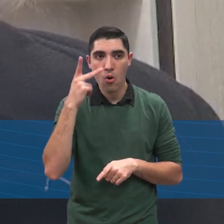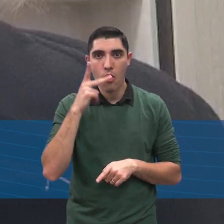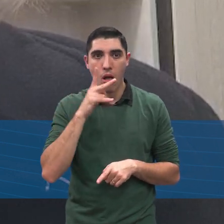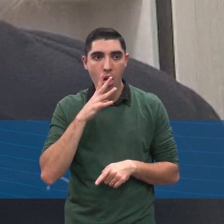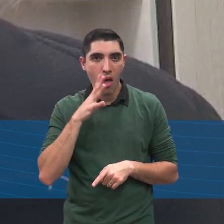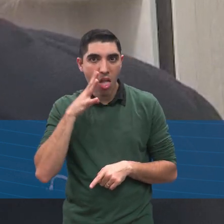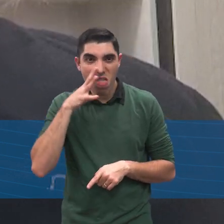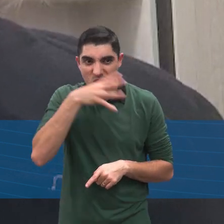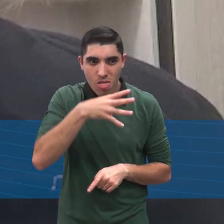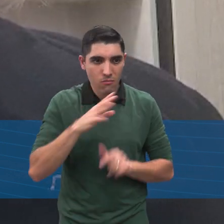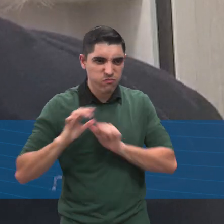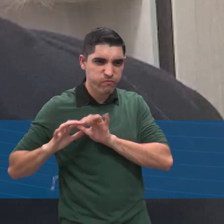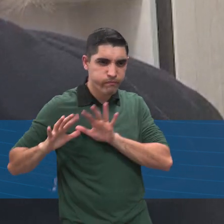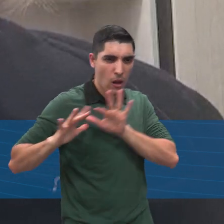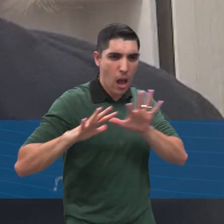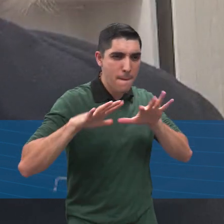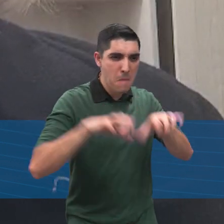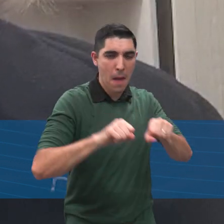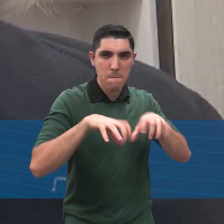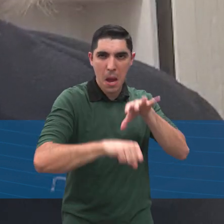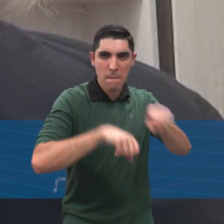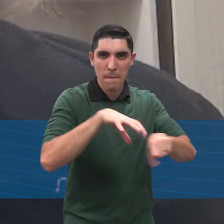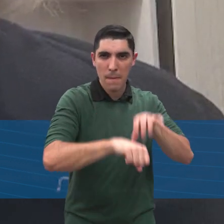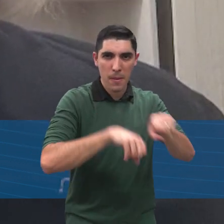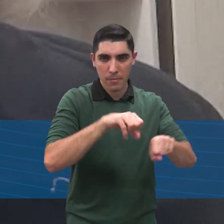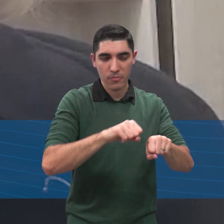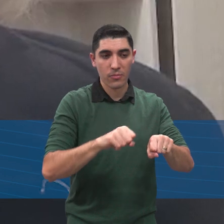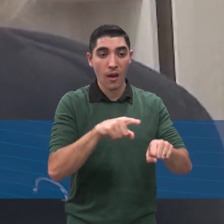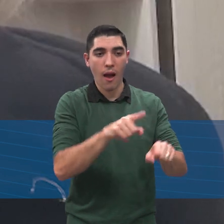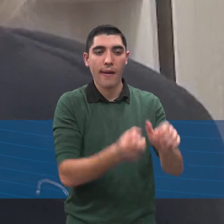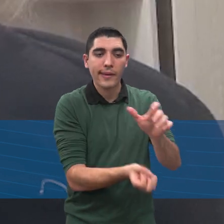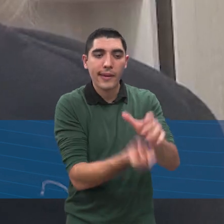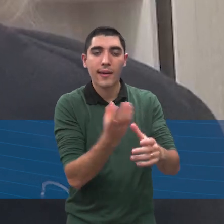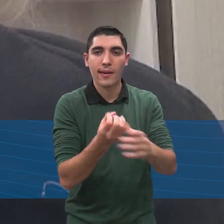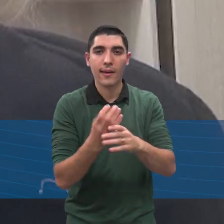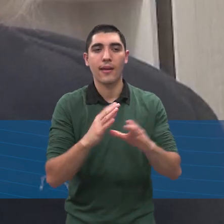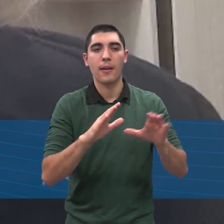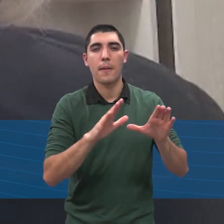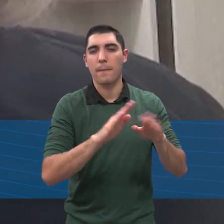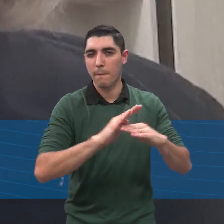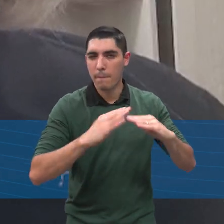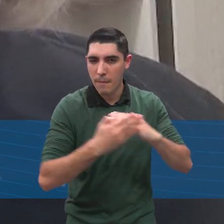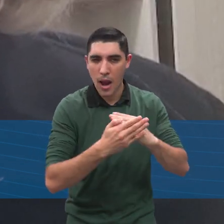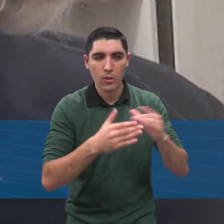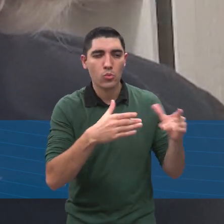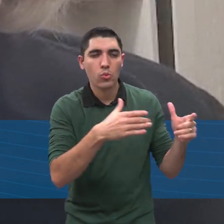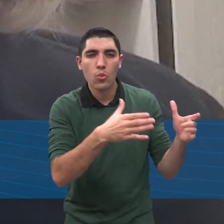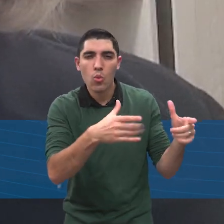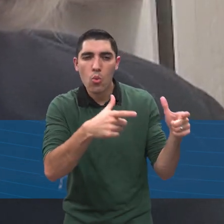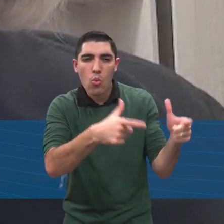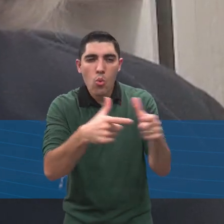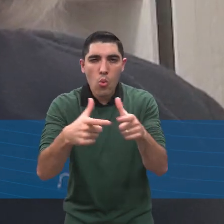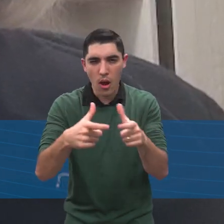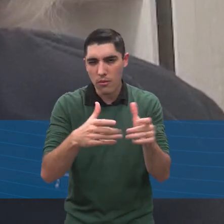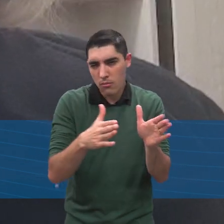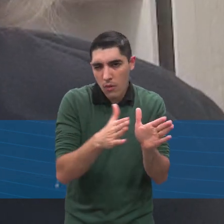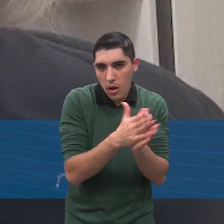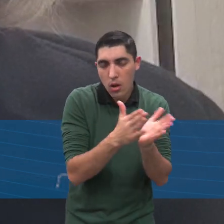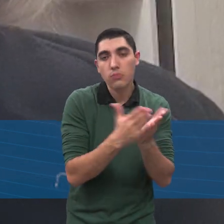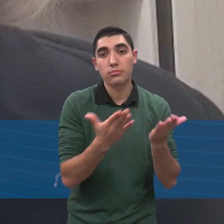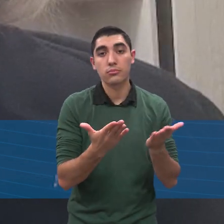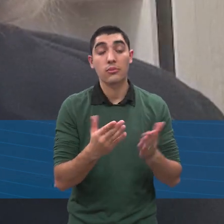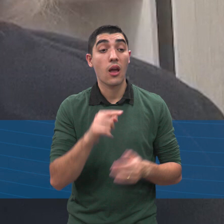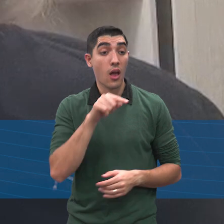ocupação urbana muito típico, né, criação dos subúrbios, mesmo nos subúrbios